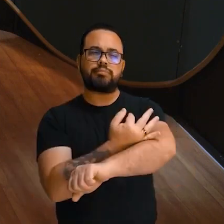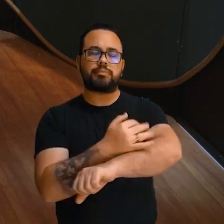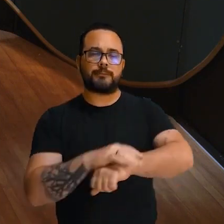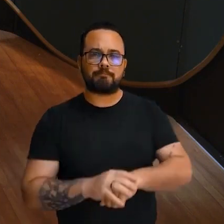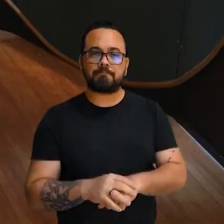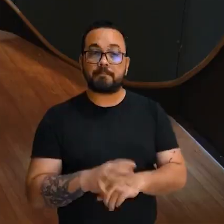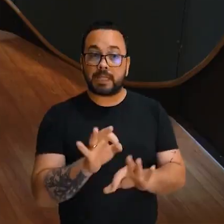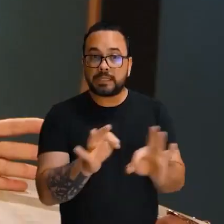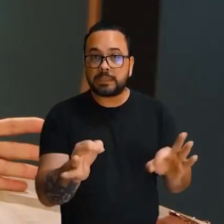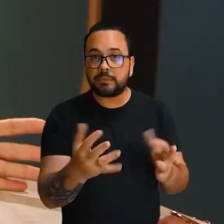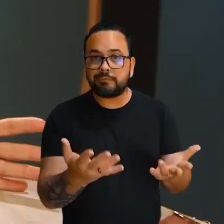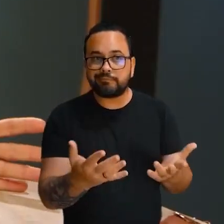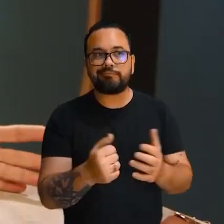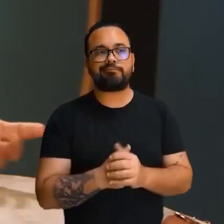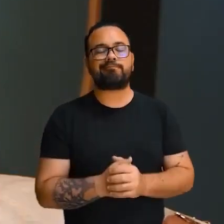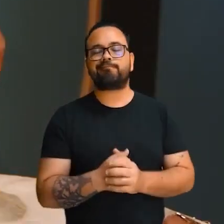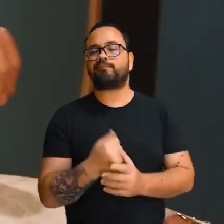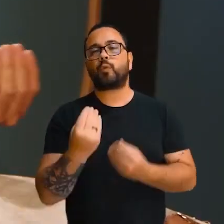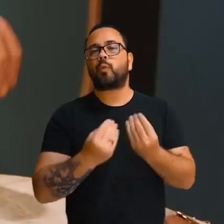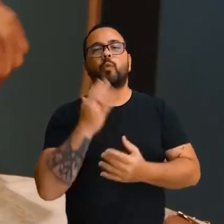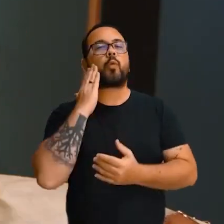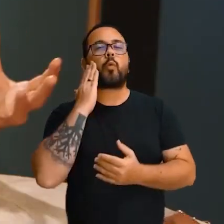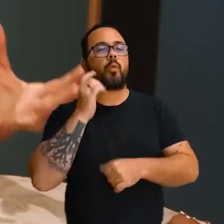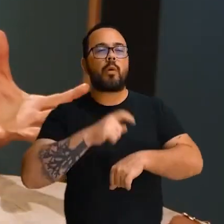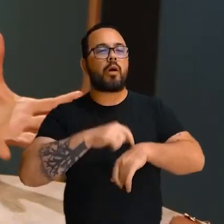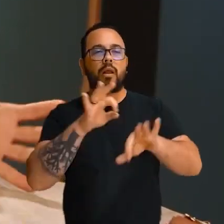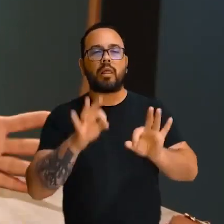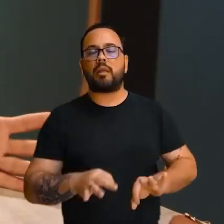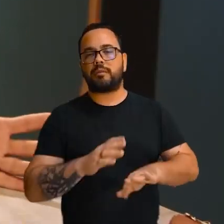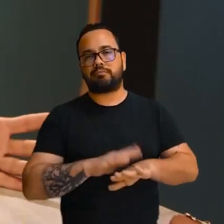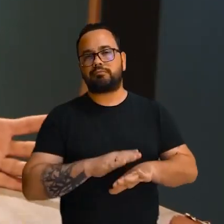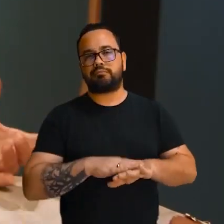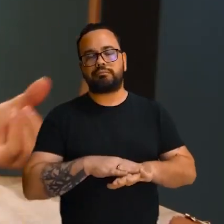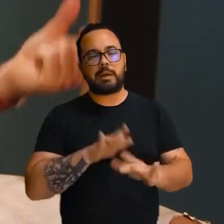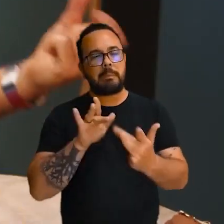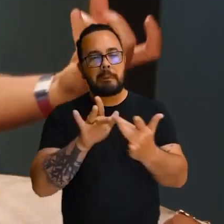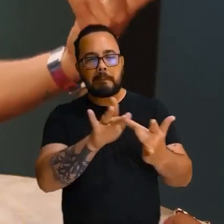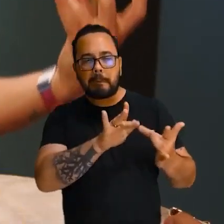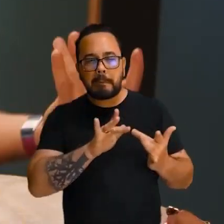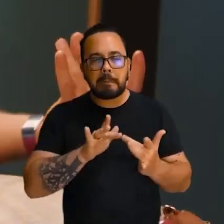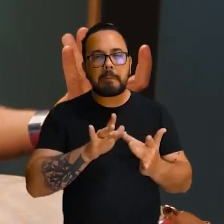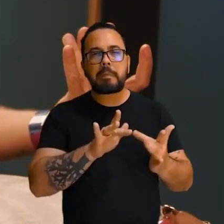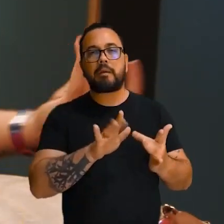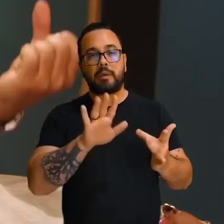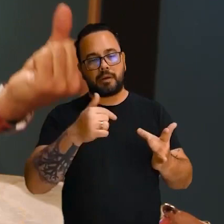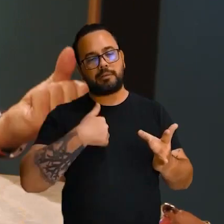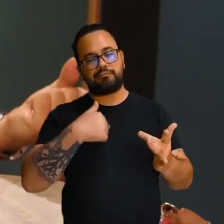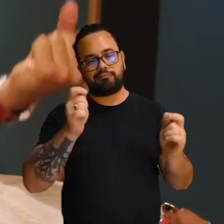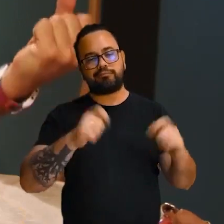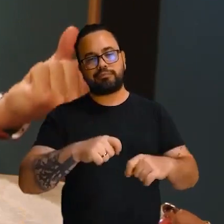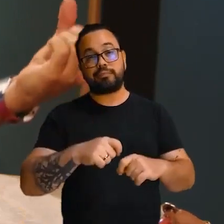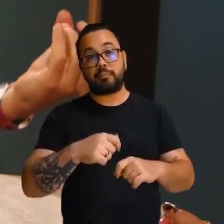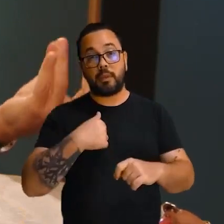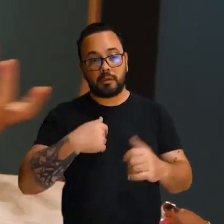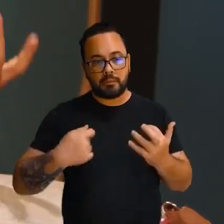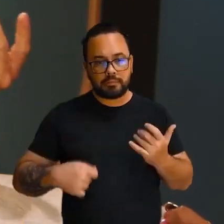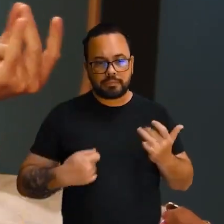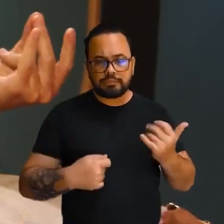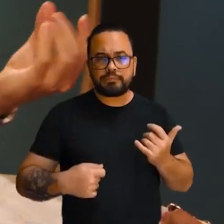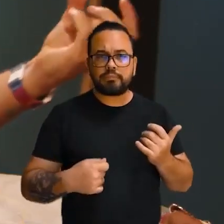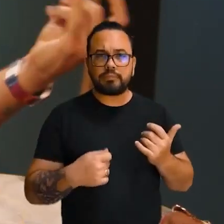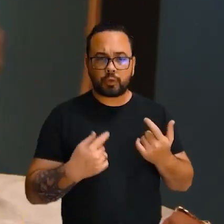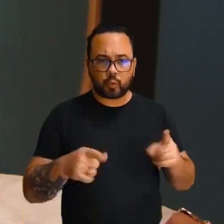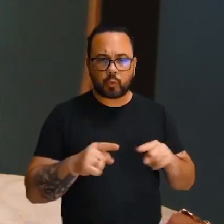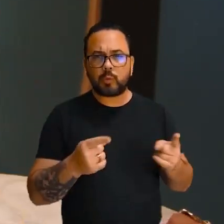que eu pensava. Só que a gente não sabe como fazer isso. A gente não sabe nem o momento que você tá tocando as pessoas. Uhum. Só que ali era o que eu tinha. Eu toquei uma música... Com a